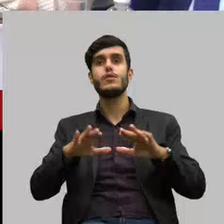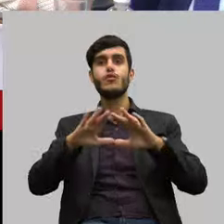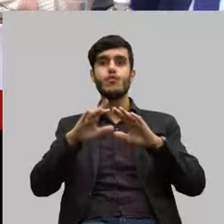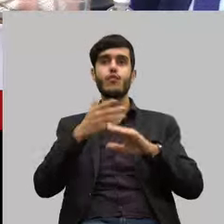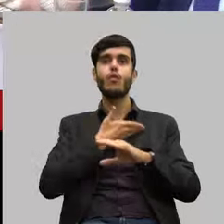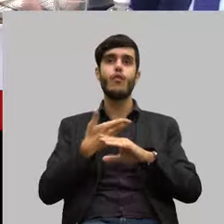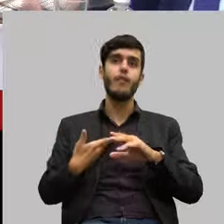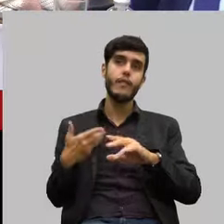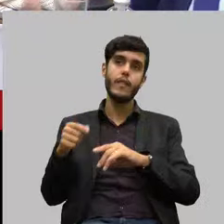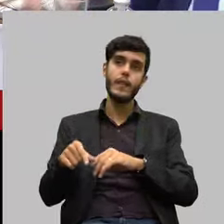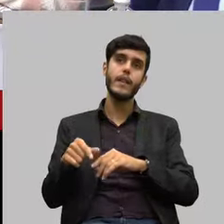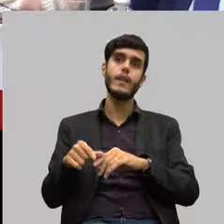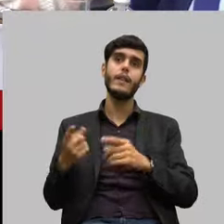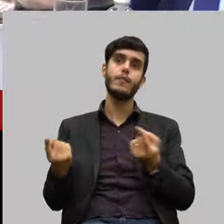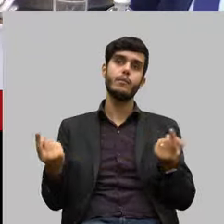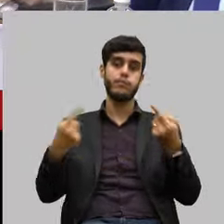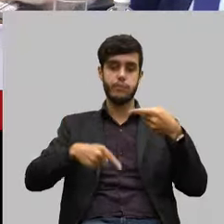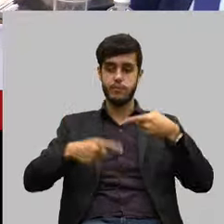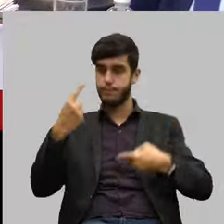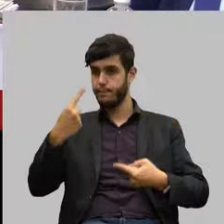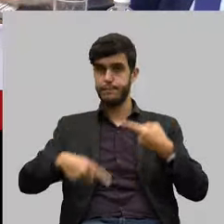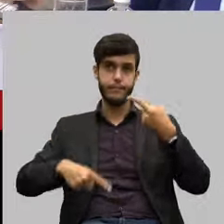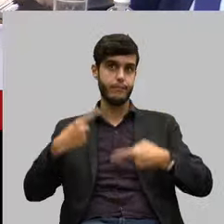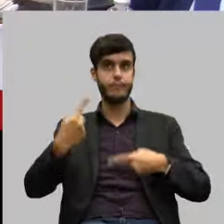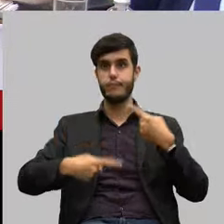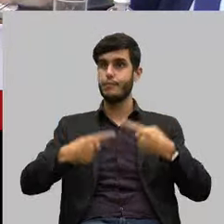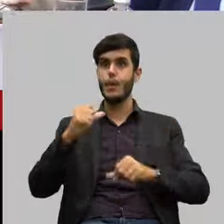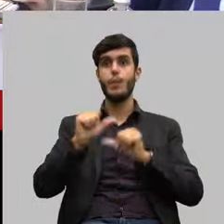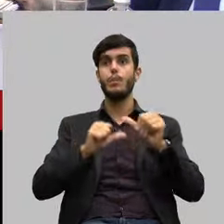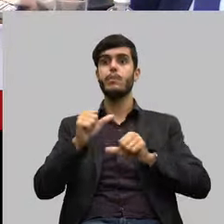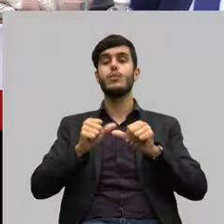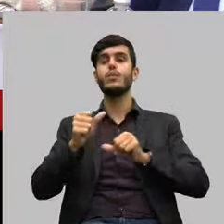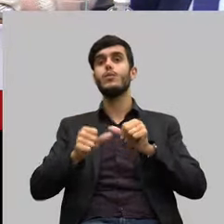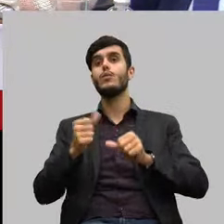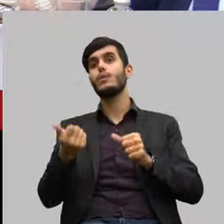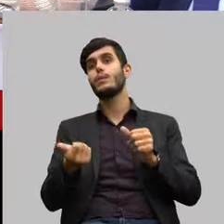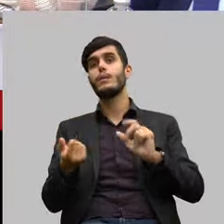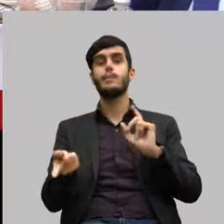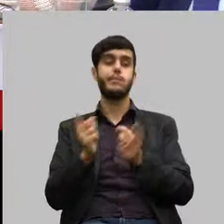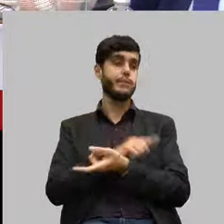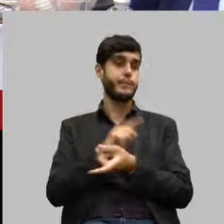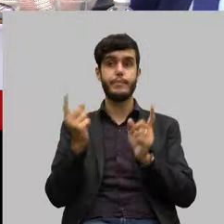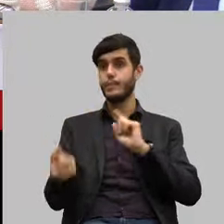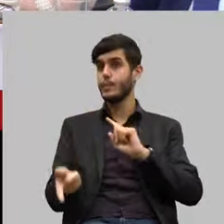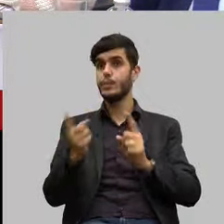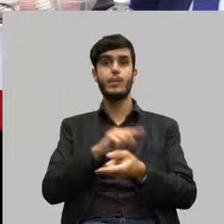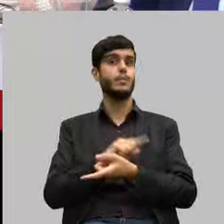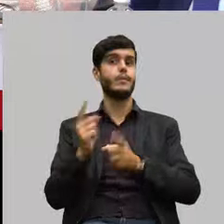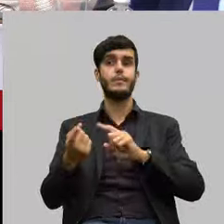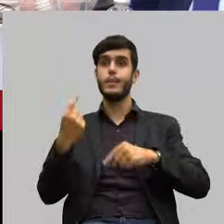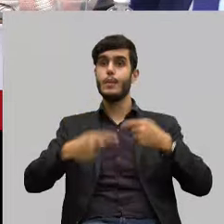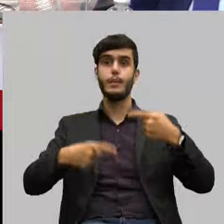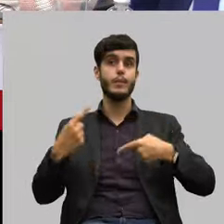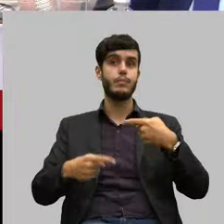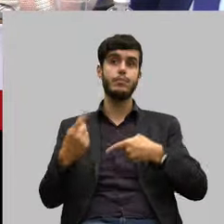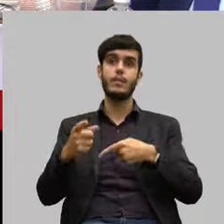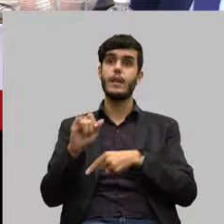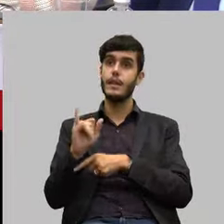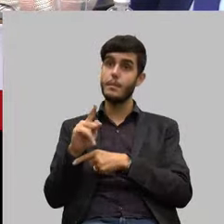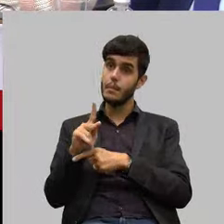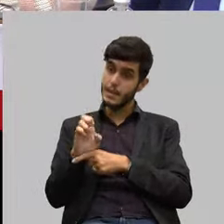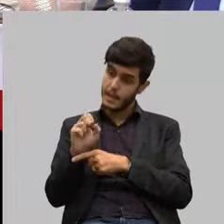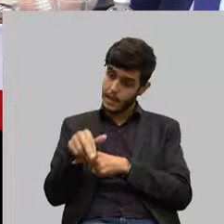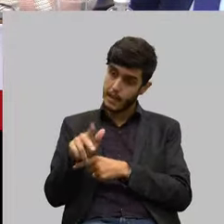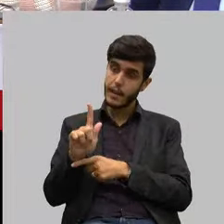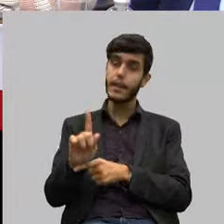e base de governo passam mudam né todo mundo pode mudar de lado aqui em algum momento da vida política o ipseng fica os